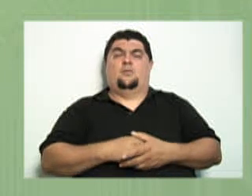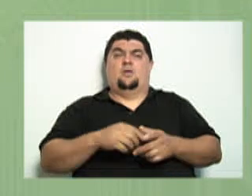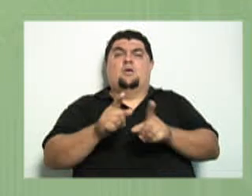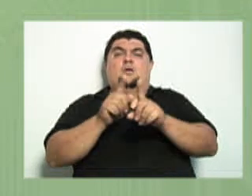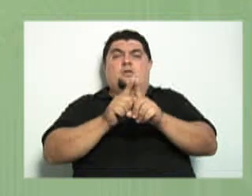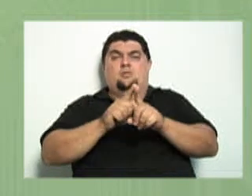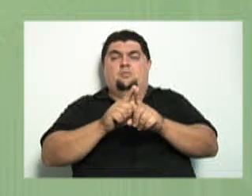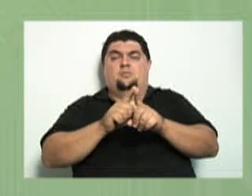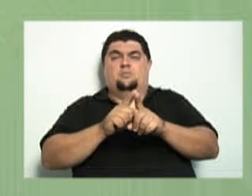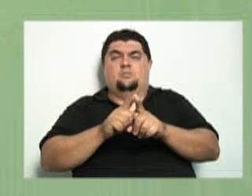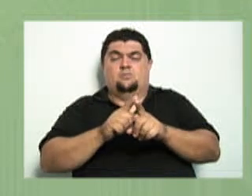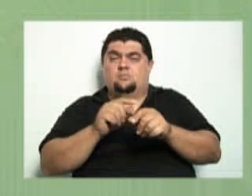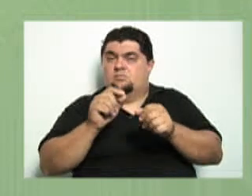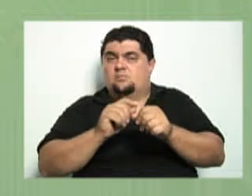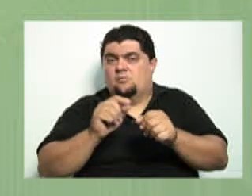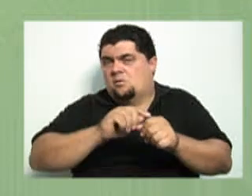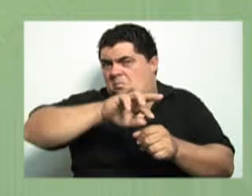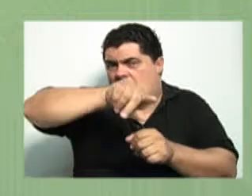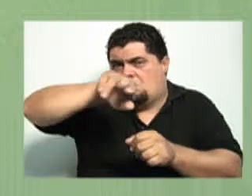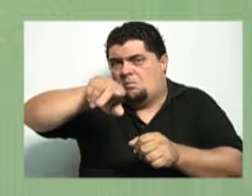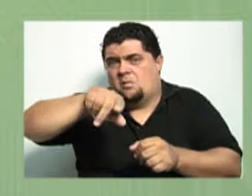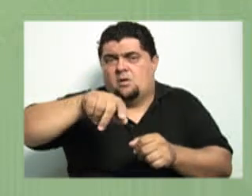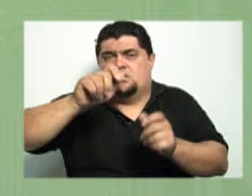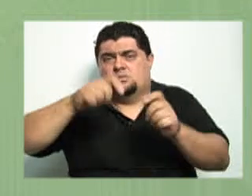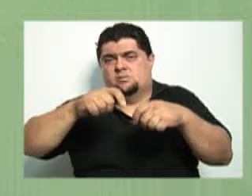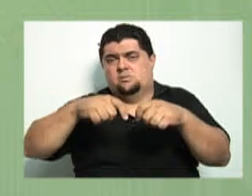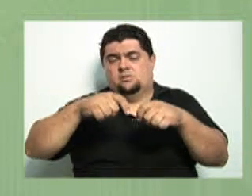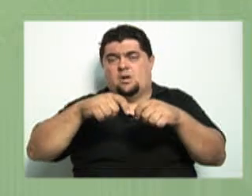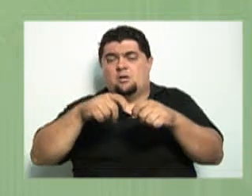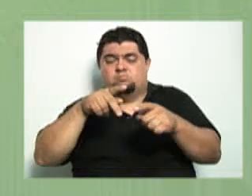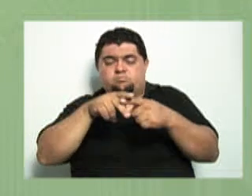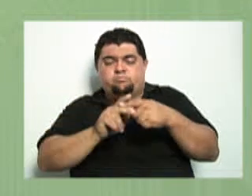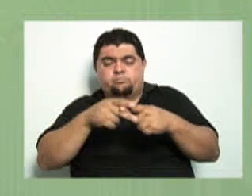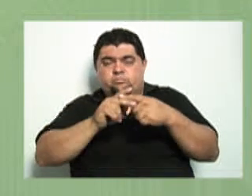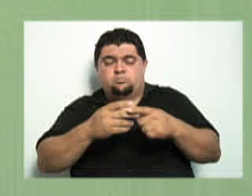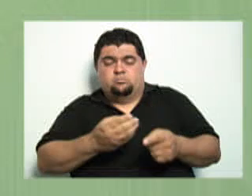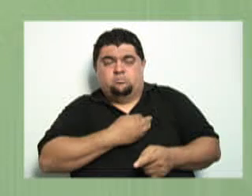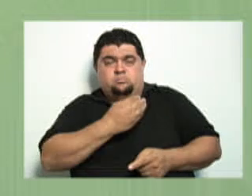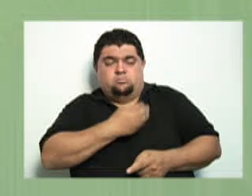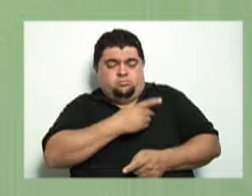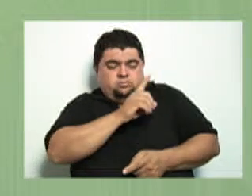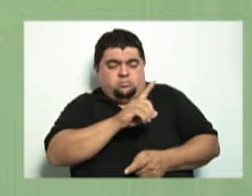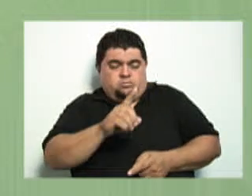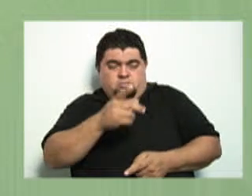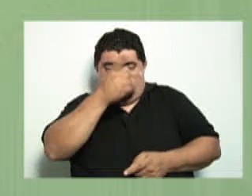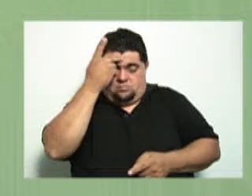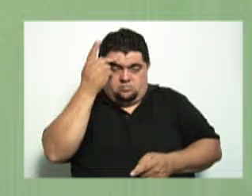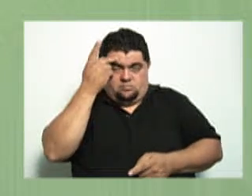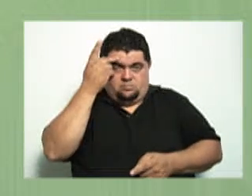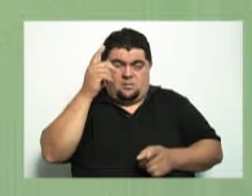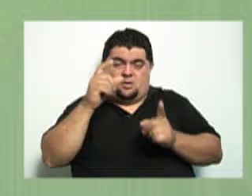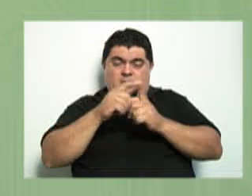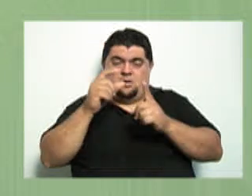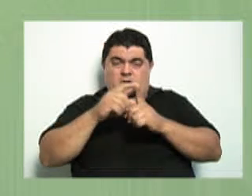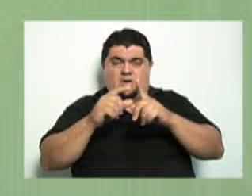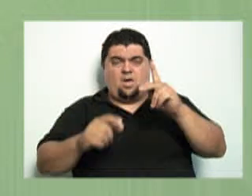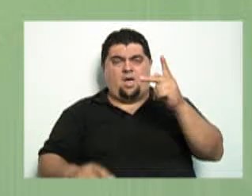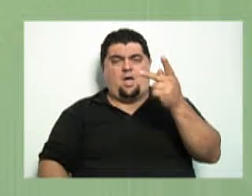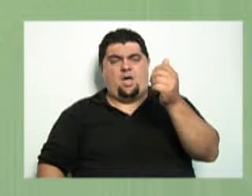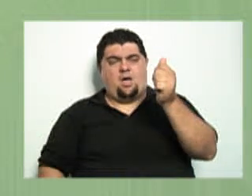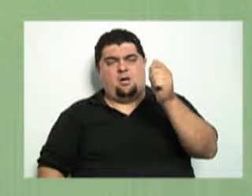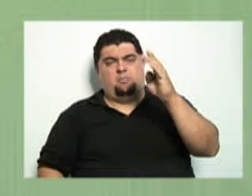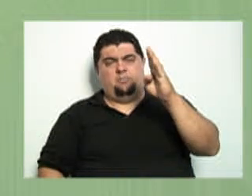habitabilidade, até a produção de bens que garantem a manutenção da vida dos seres vivos. Essa palavra aqui, ó, habitabilidade, é